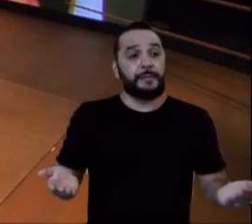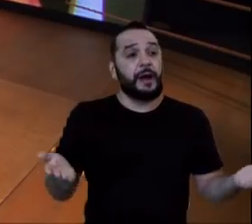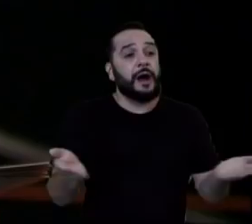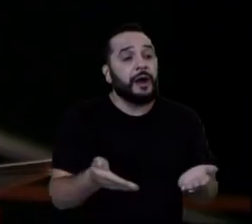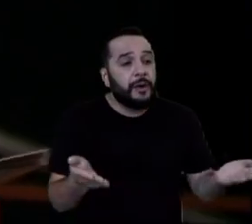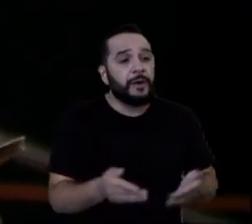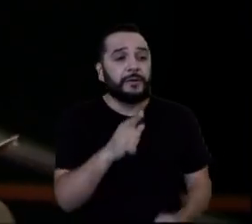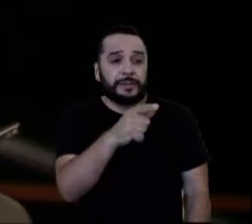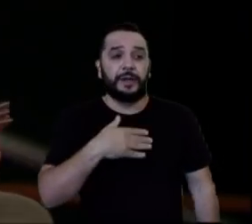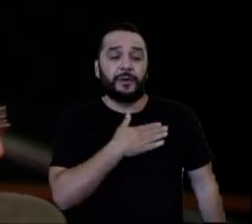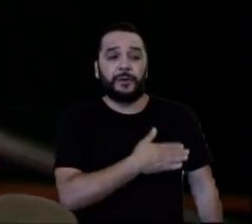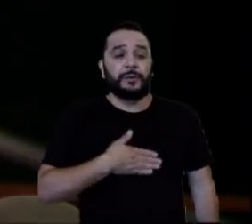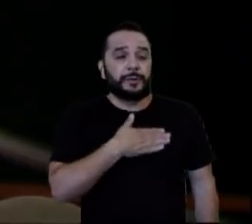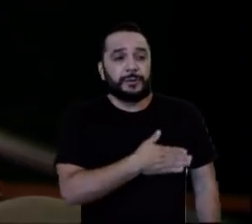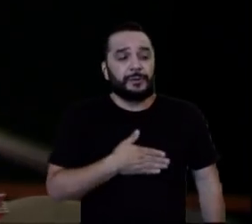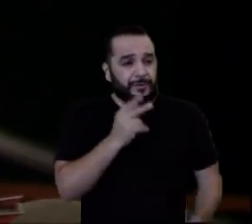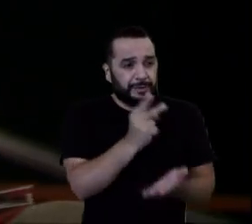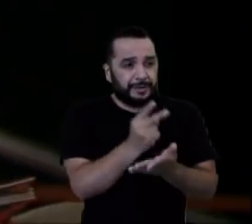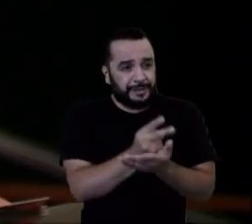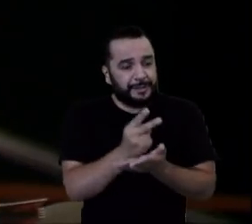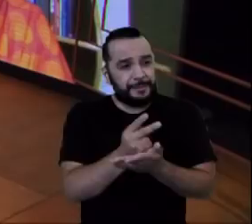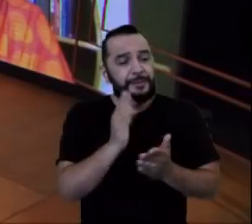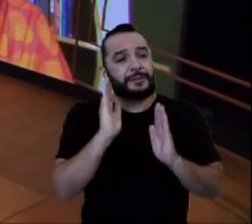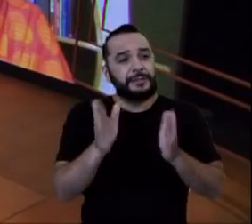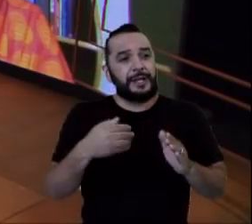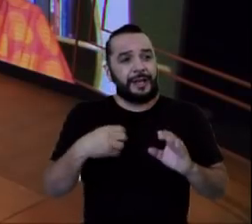que ter para realizar bem o nosso